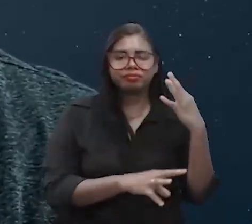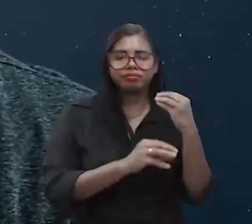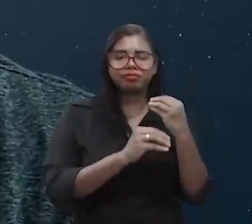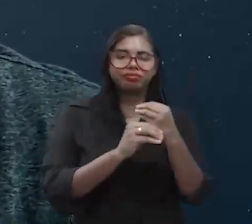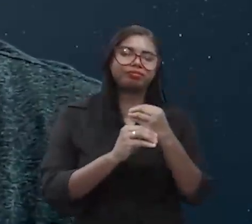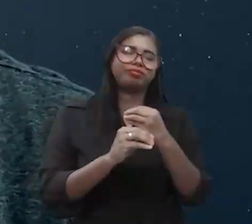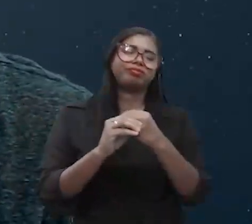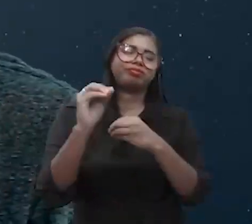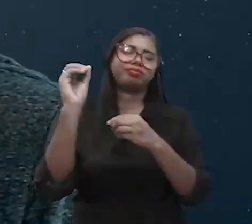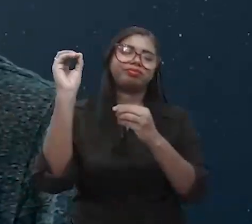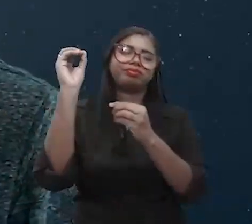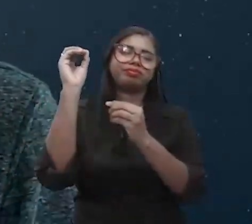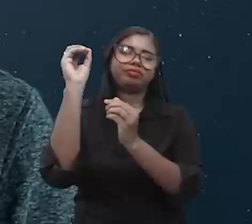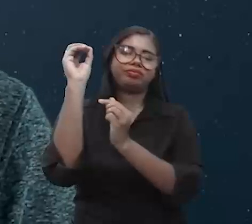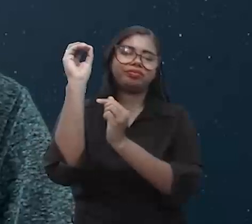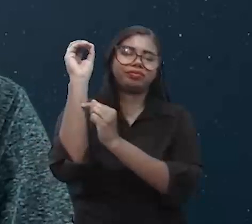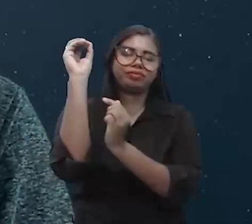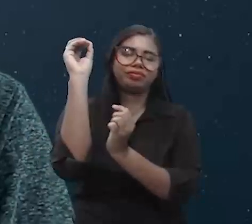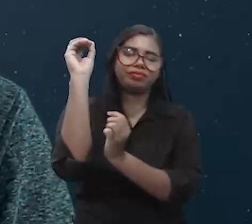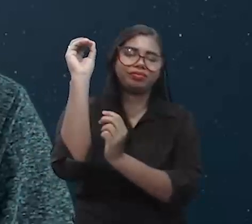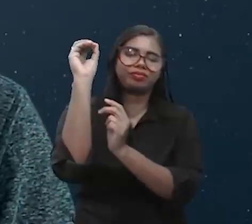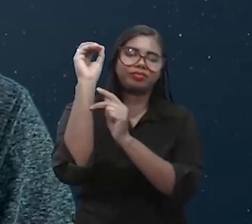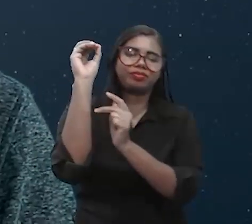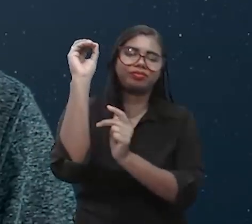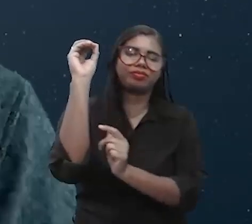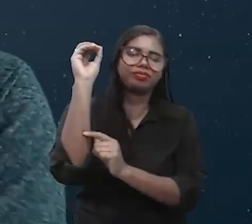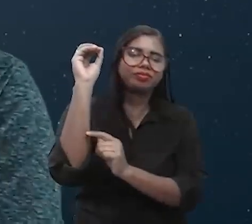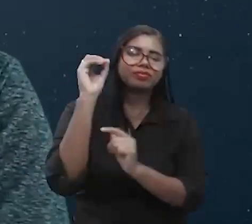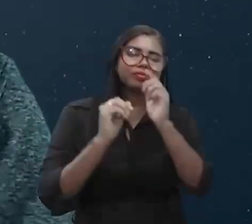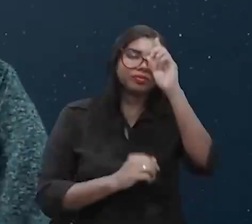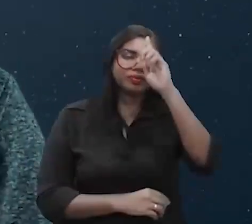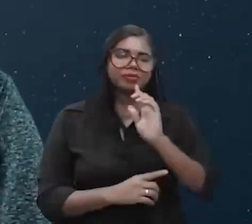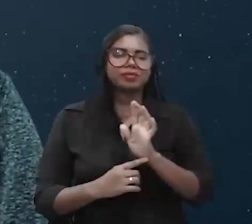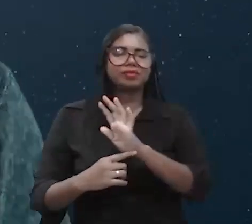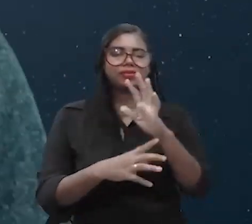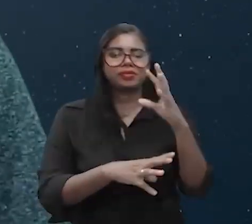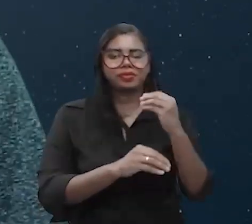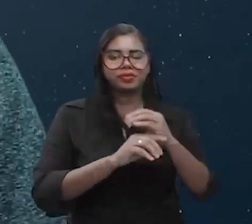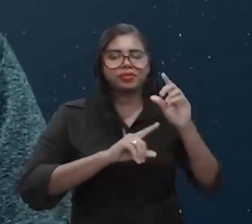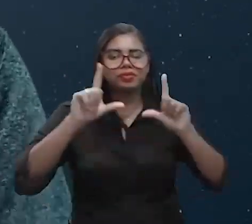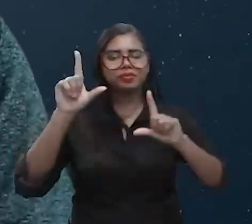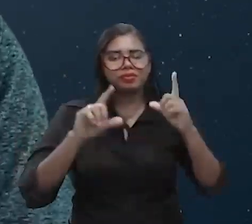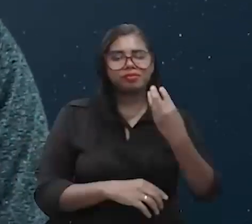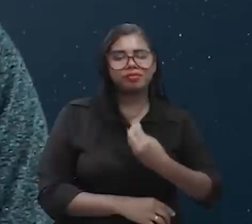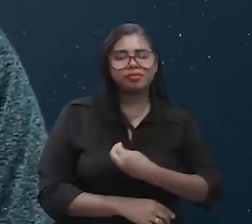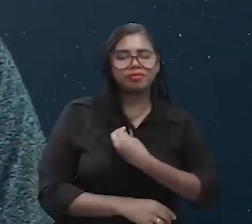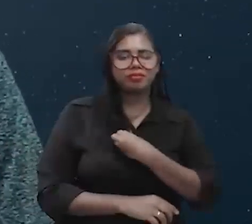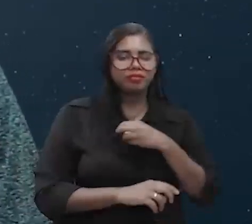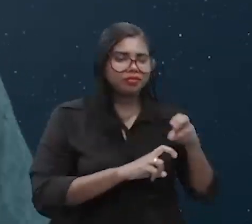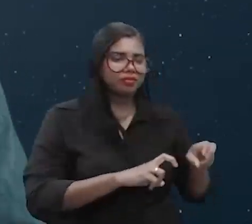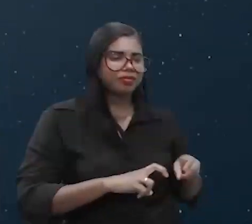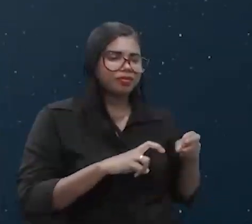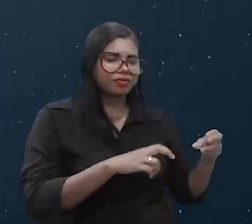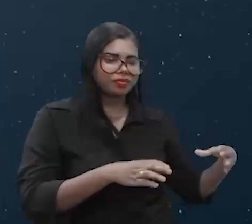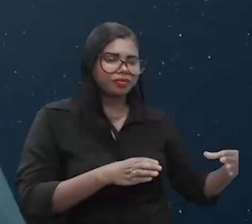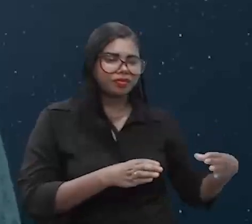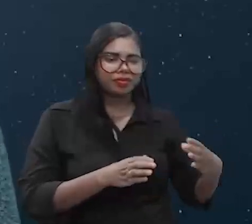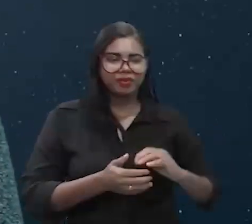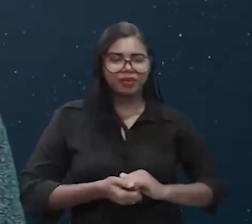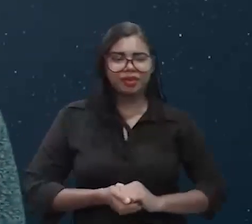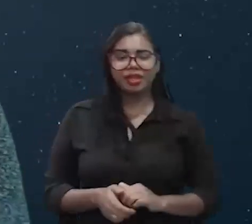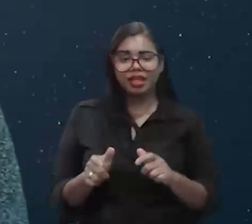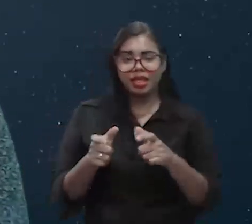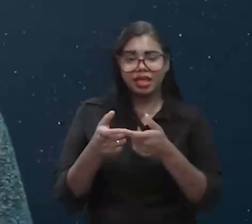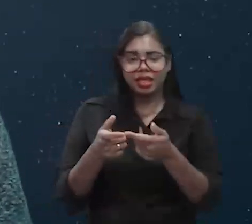esse personagem viver em outra obra, entendeu? Viver em outra obra. Então você tem gramática com o Sítio do